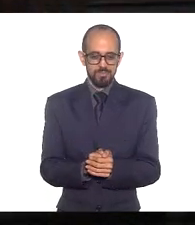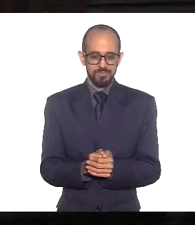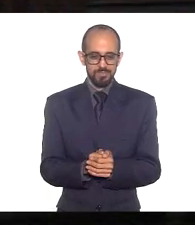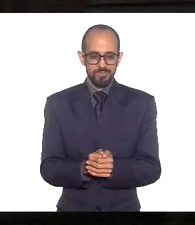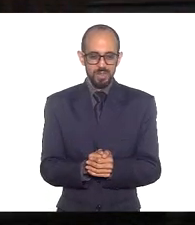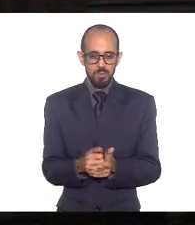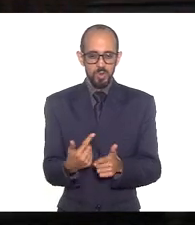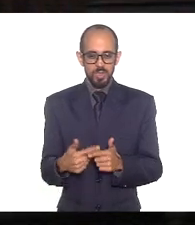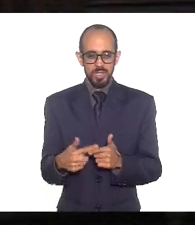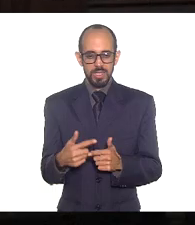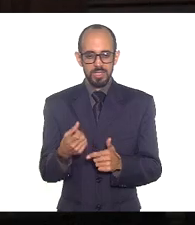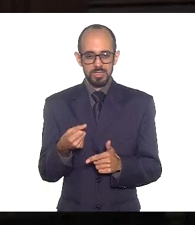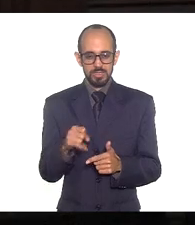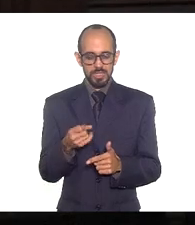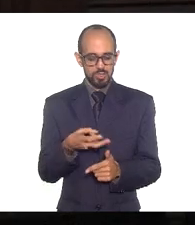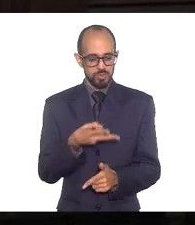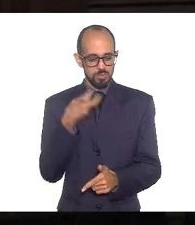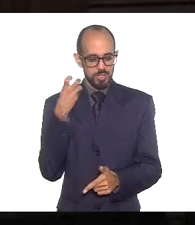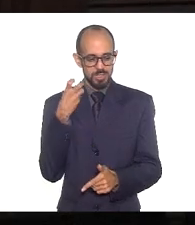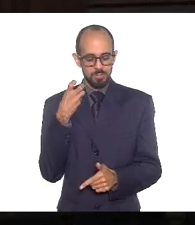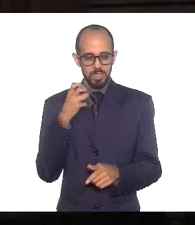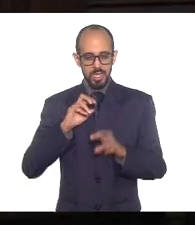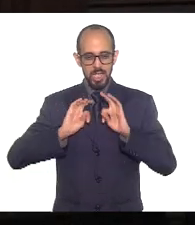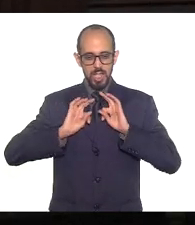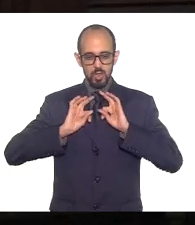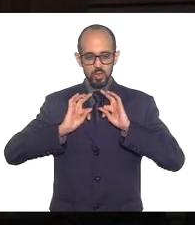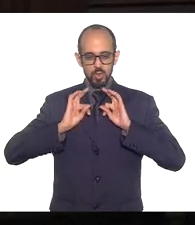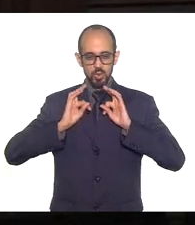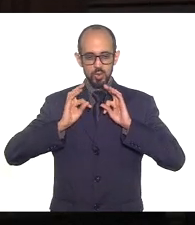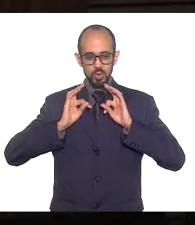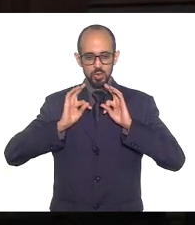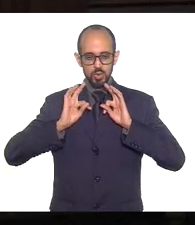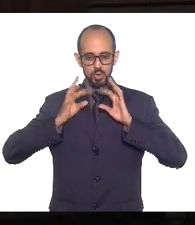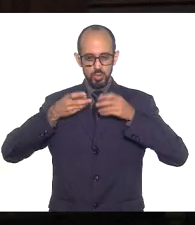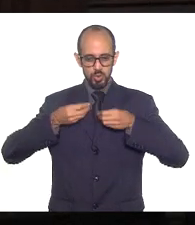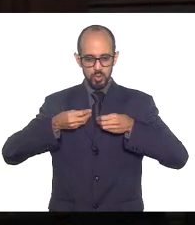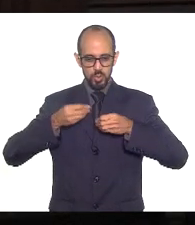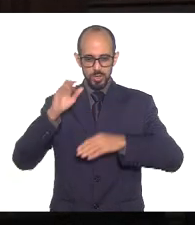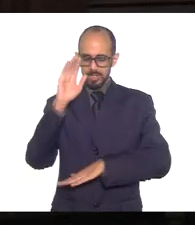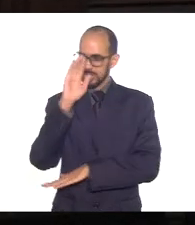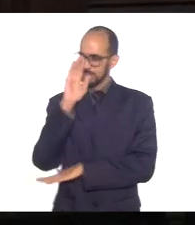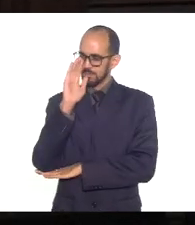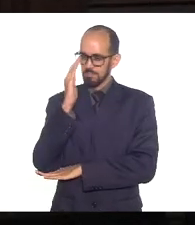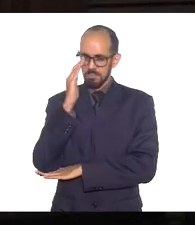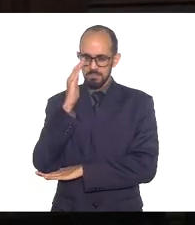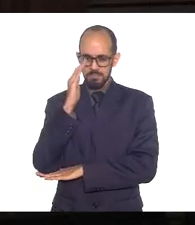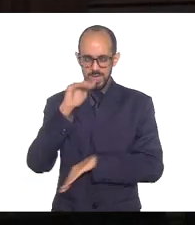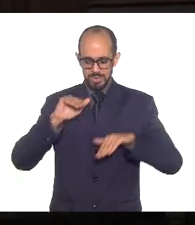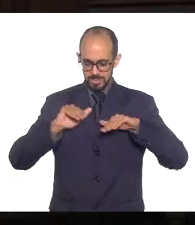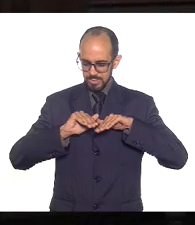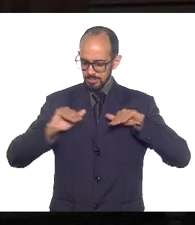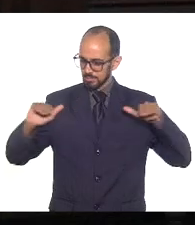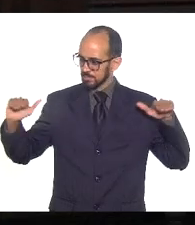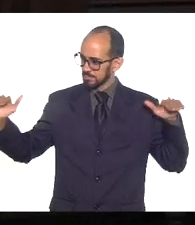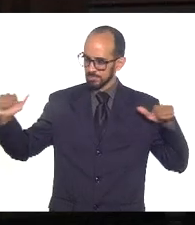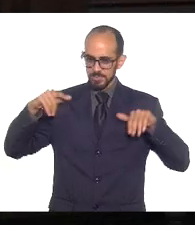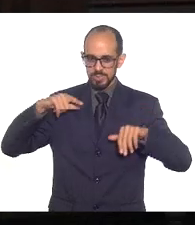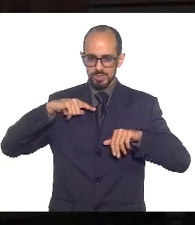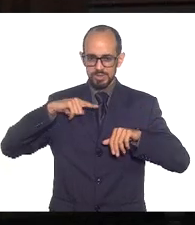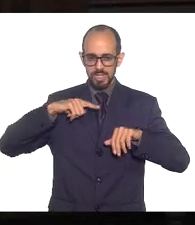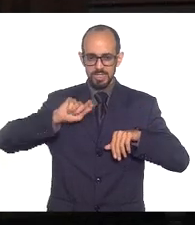olhar a marcenaria do Palácio Tiradentes só cheio de